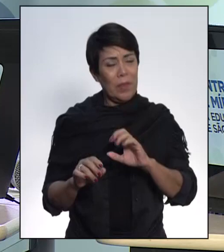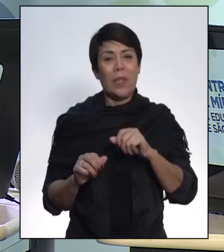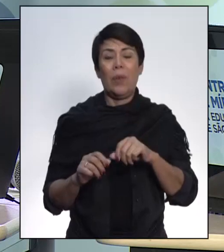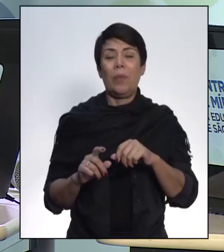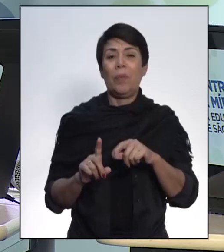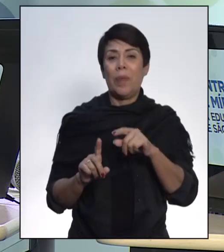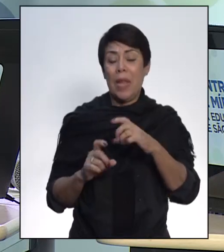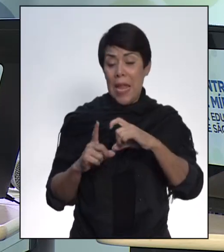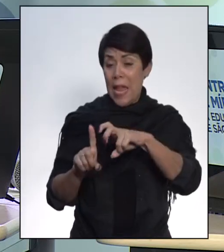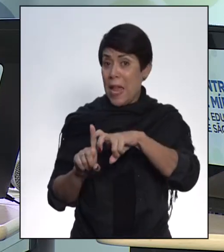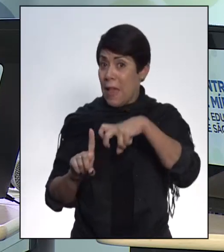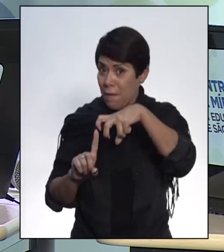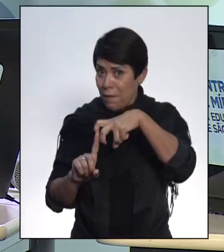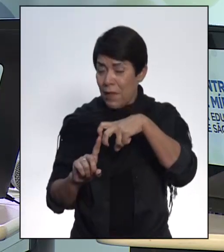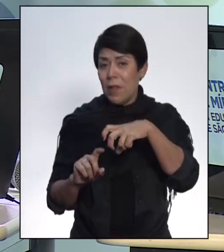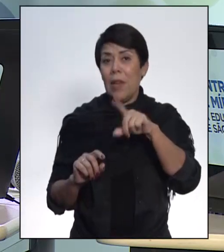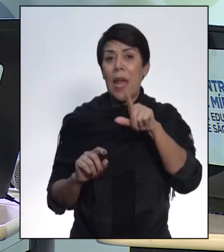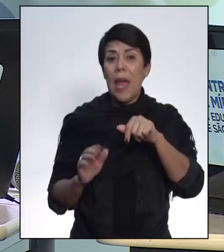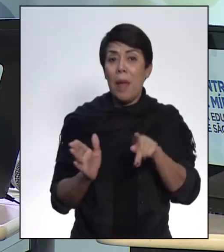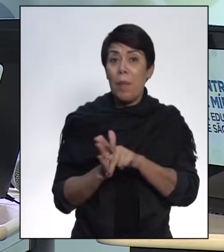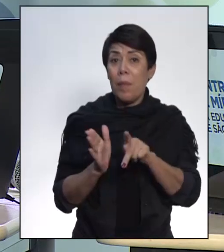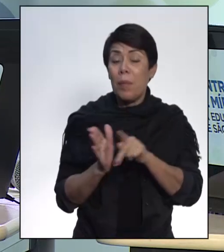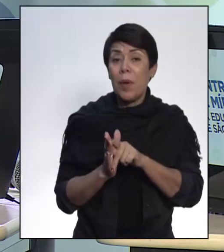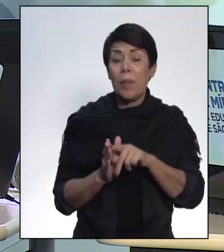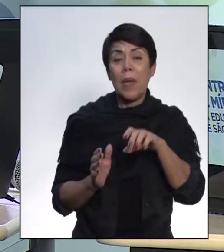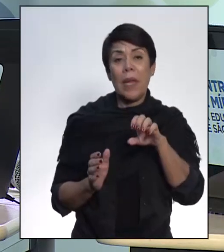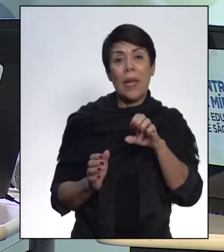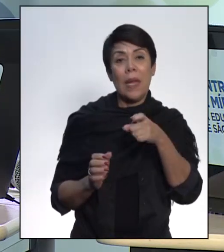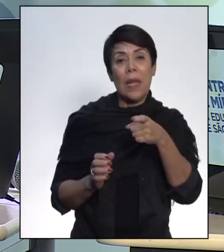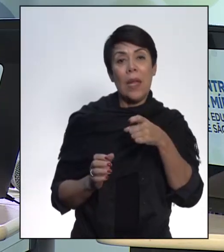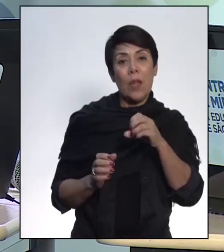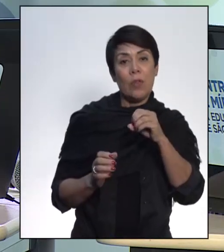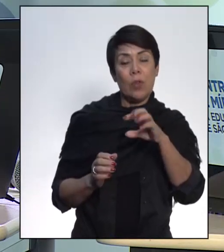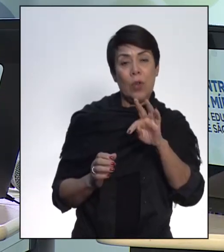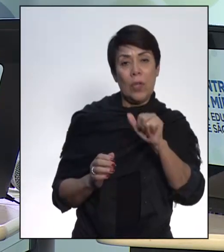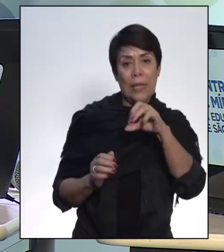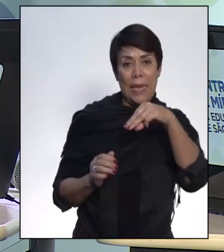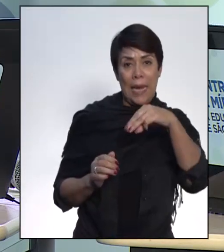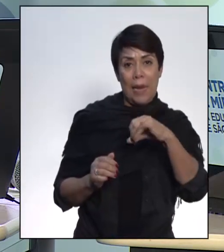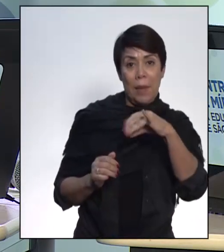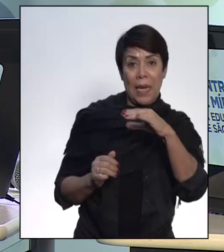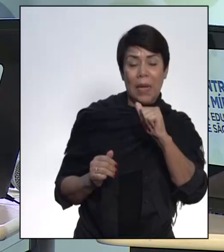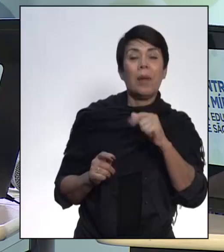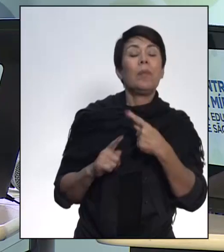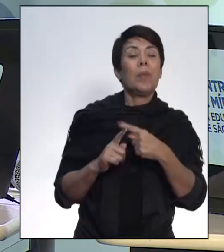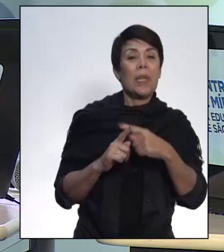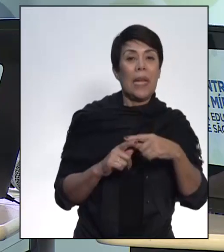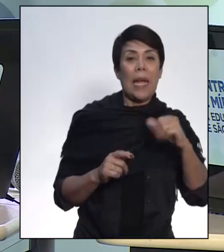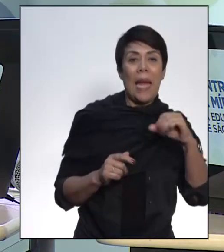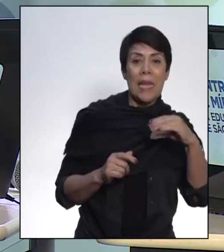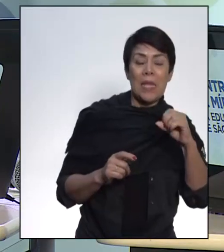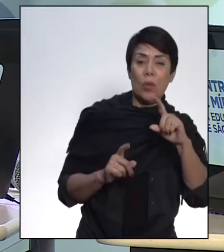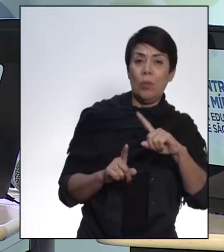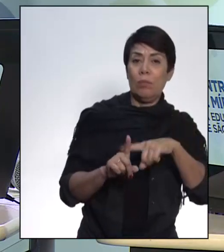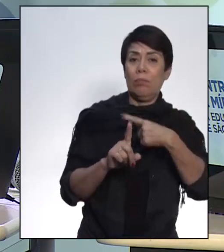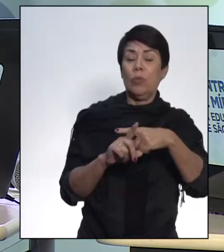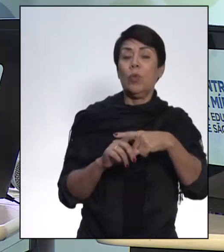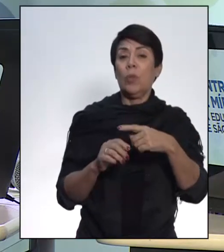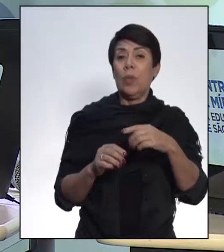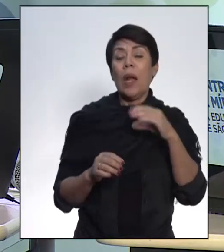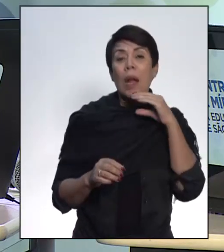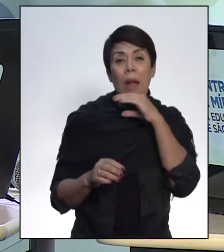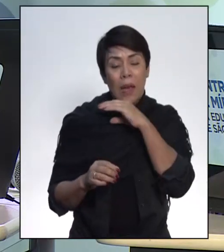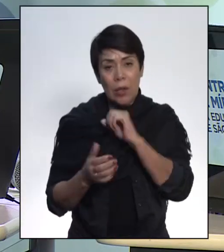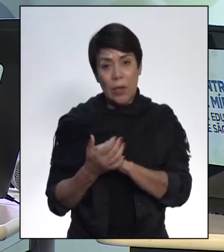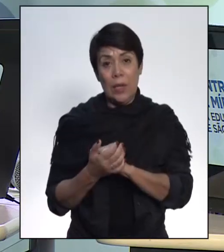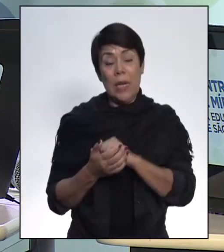refrigerante, essa nossa reação, ela é uma reação exotérmica. Então, ali junto com o ácido também sai calor. Se de um